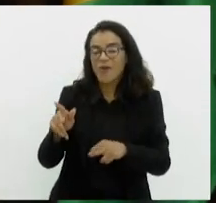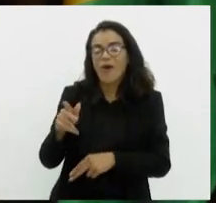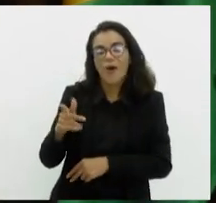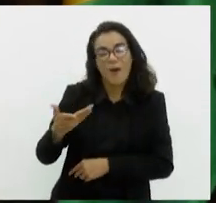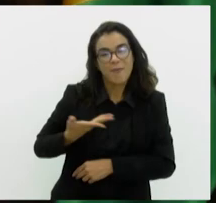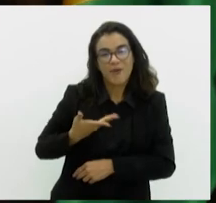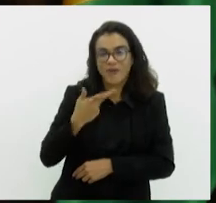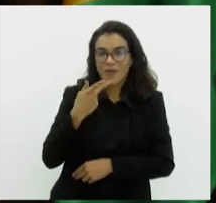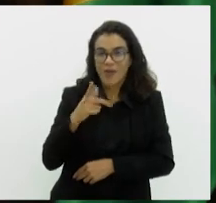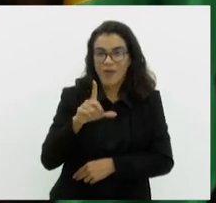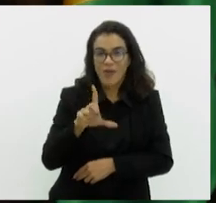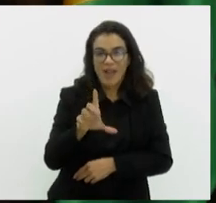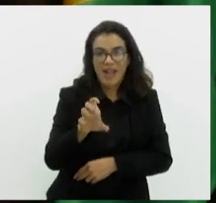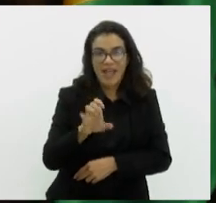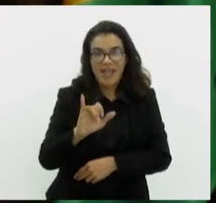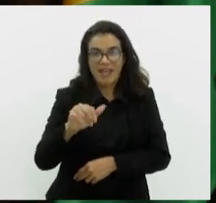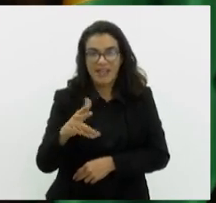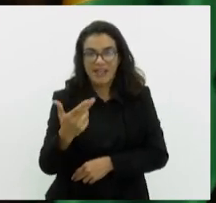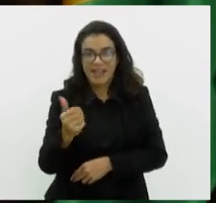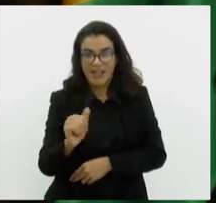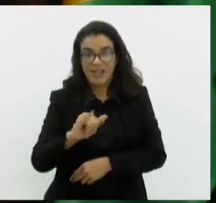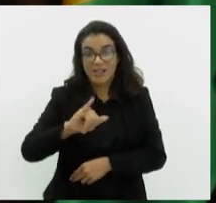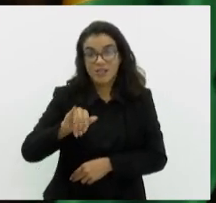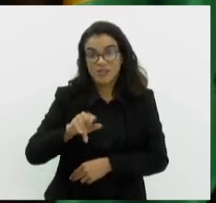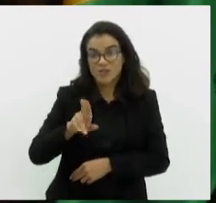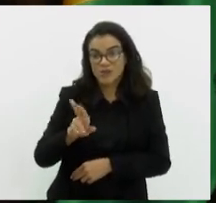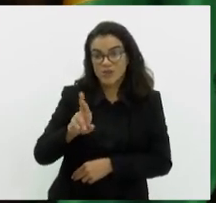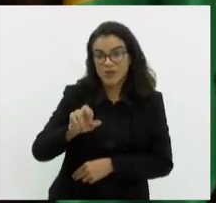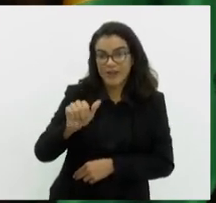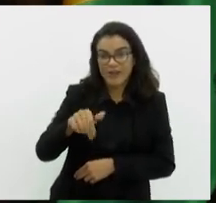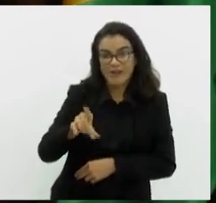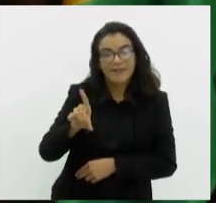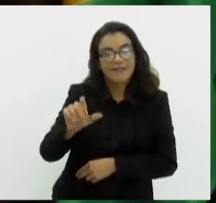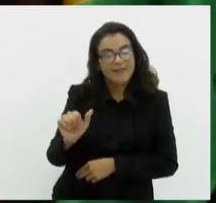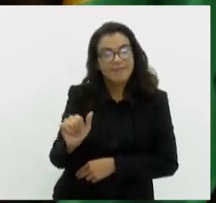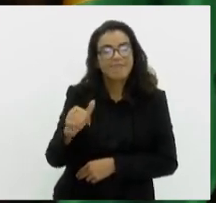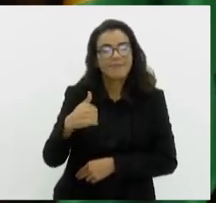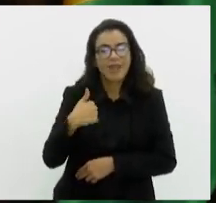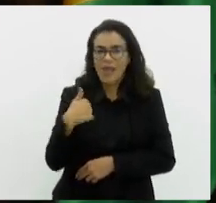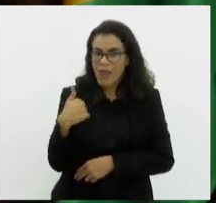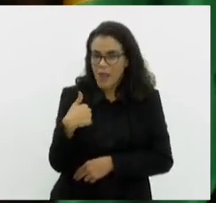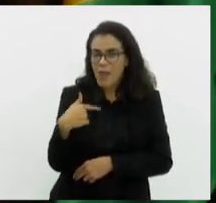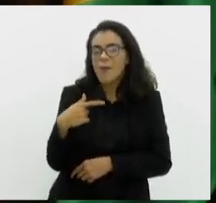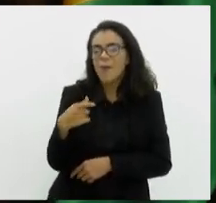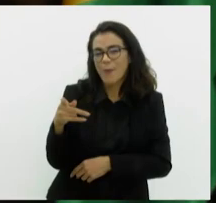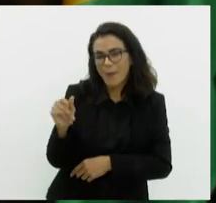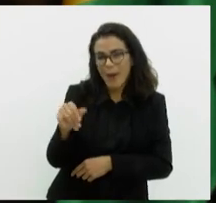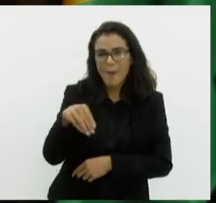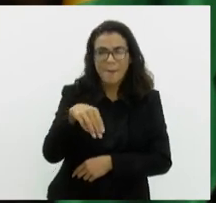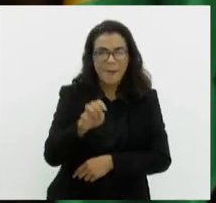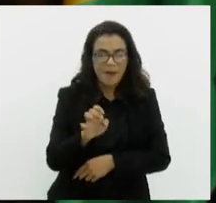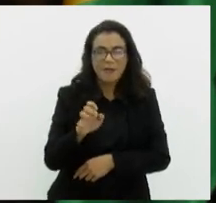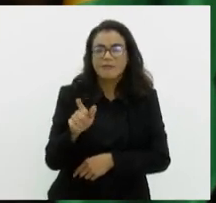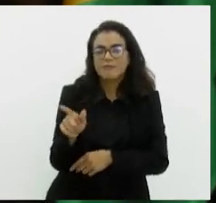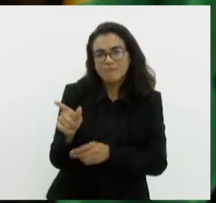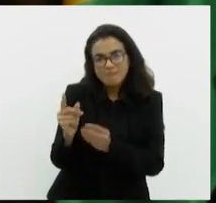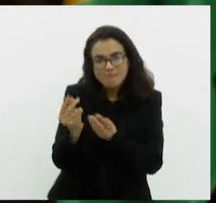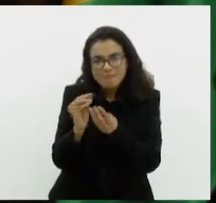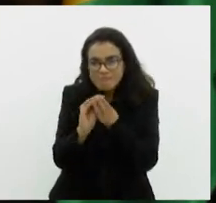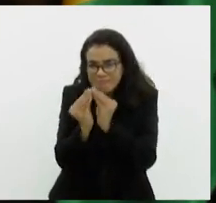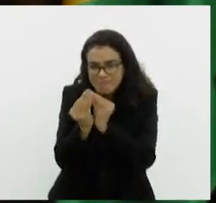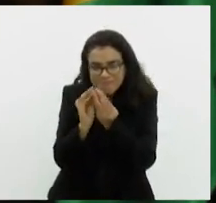o velho Juranda, meu pai, eu fui um projeto de muito amor, de muito carinho, de muita